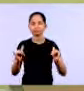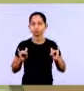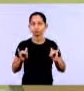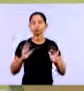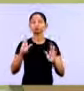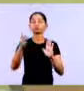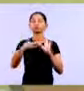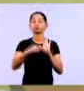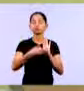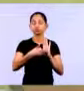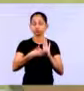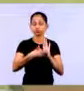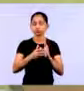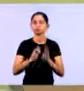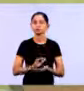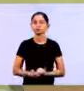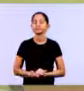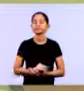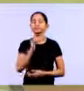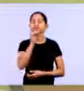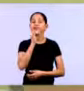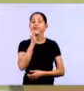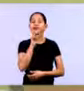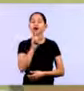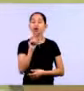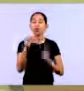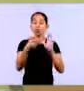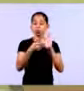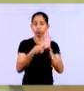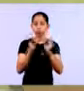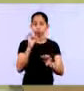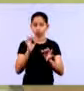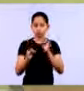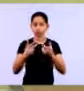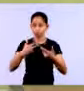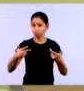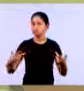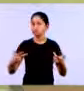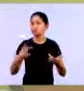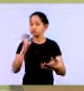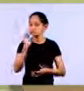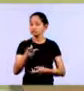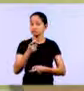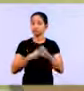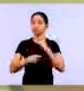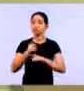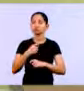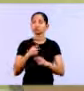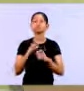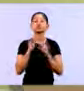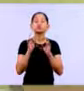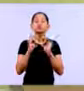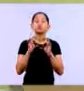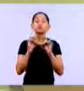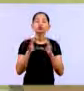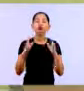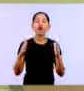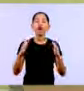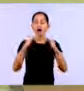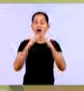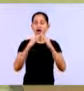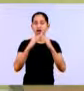último, em relação à dação, a dação só pode ser feita com bens imóveis, tá? E